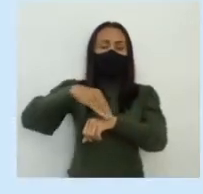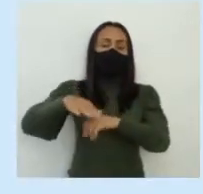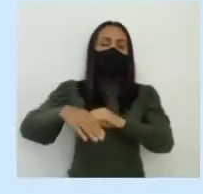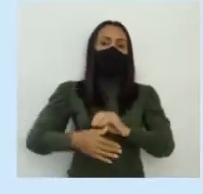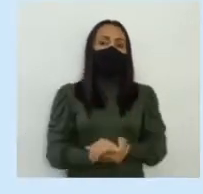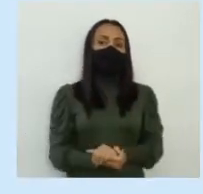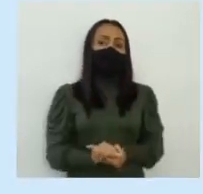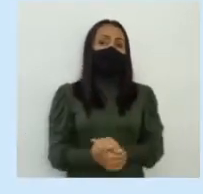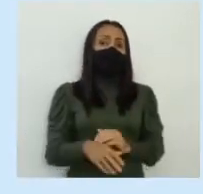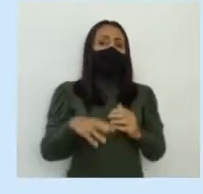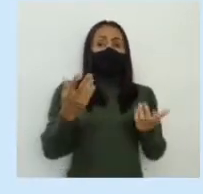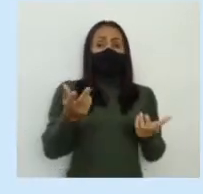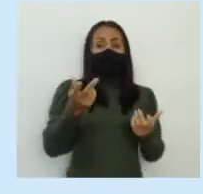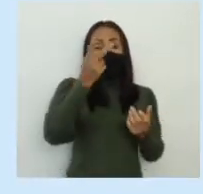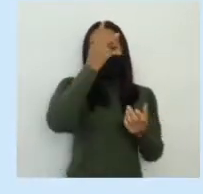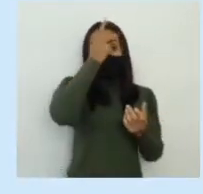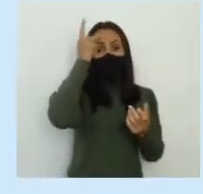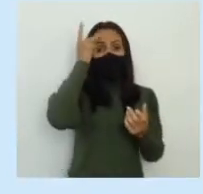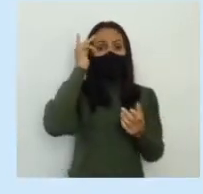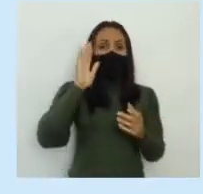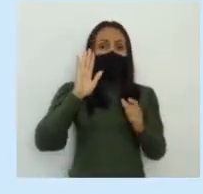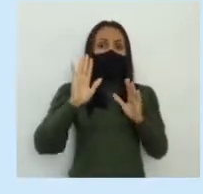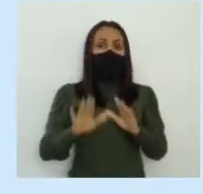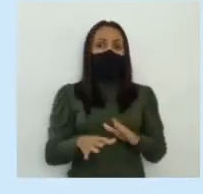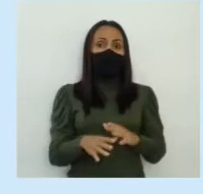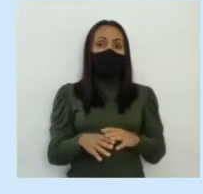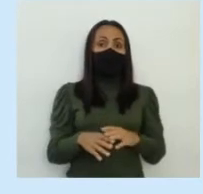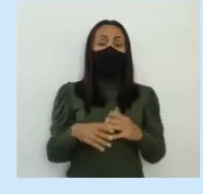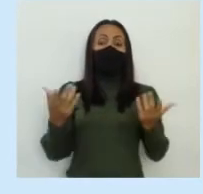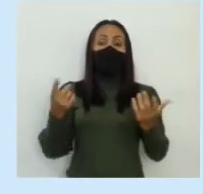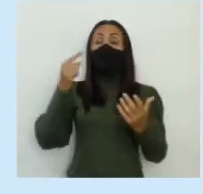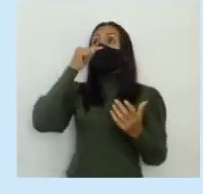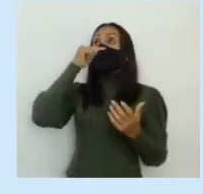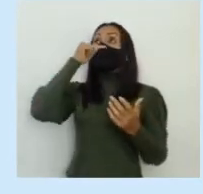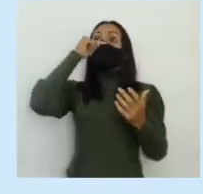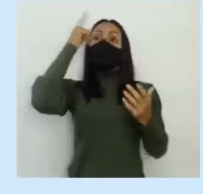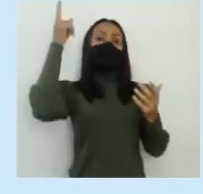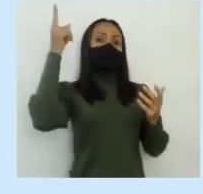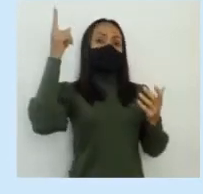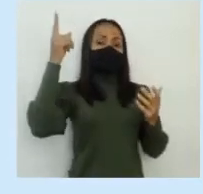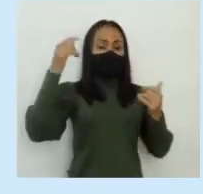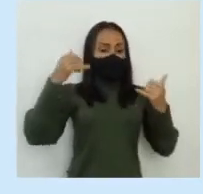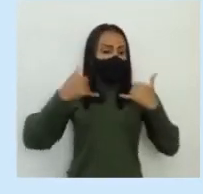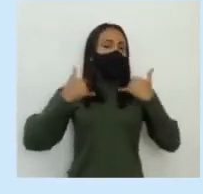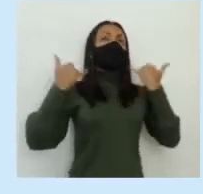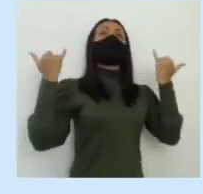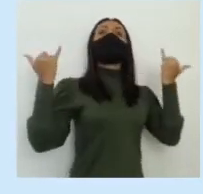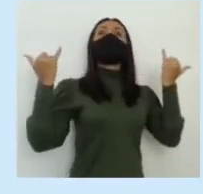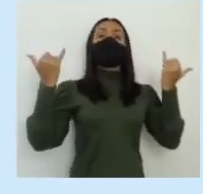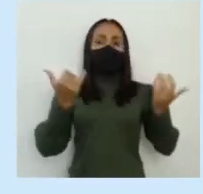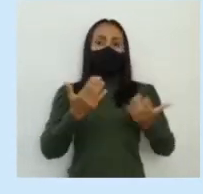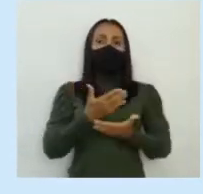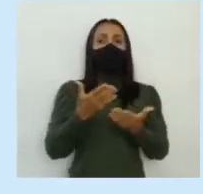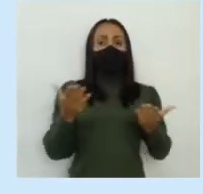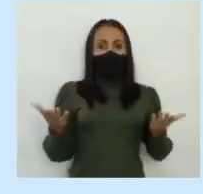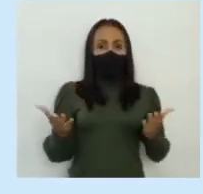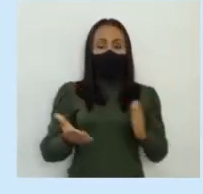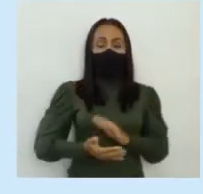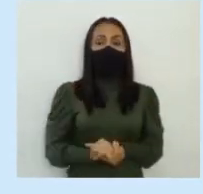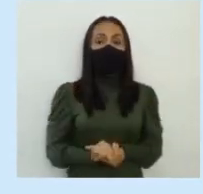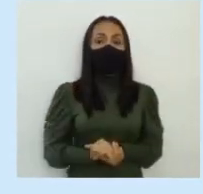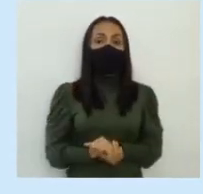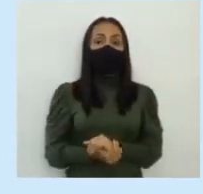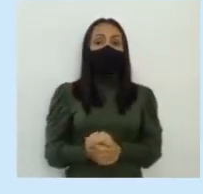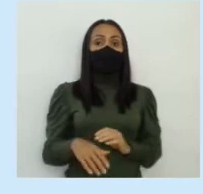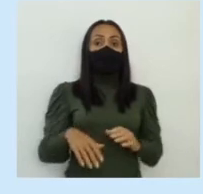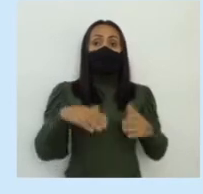Aquela pessoa que é um pouco arrogante, né? Todo mundo aqui já conhece, a gente também tem nossos momentos de arrogância. Então, aqui